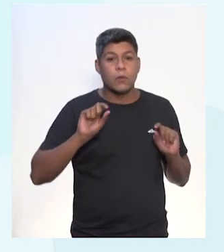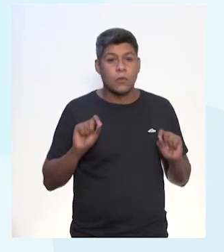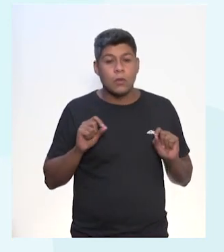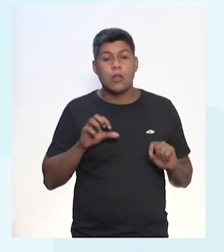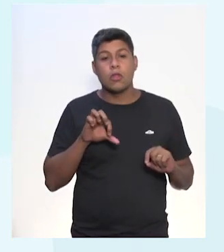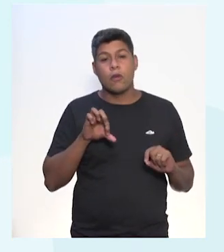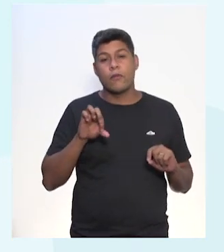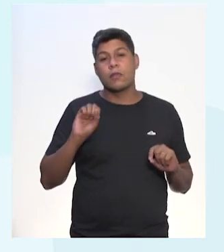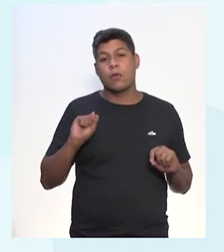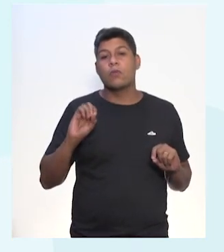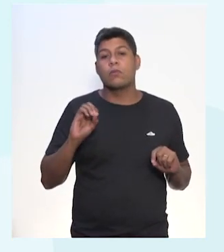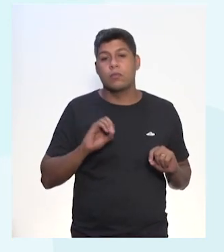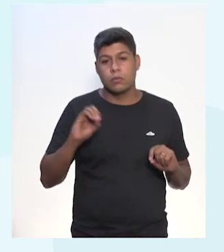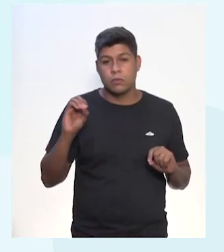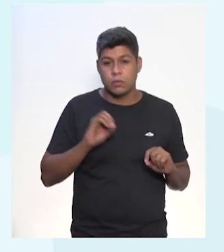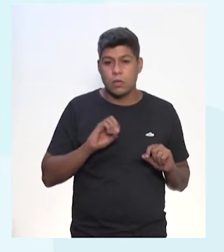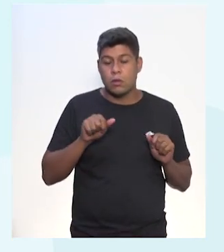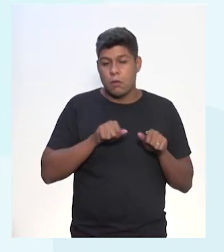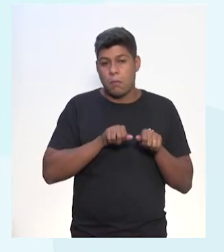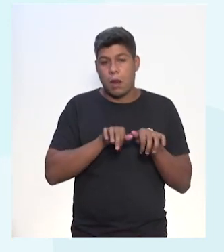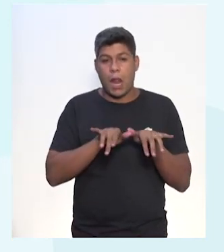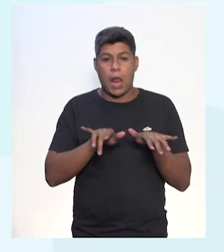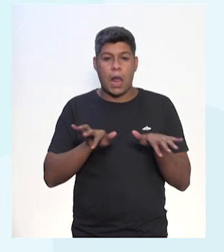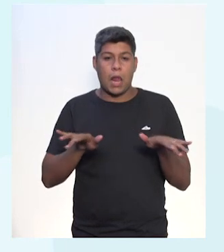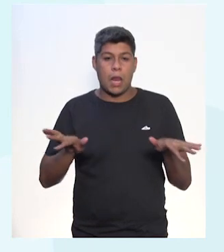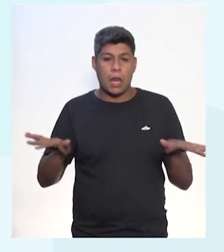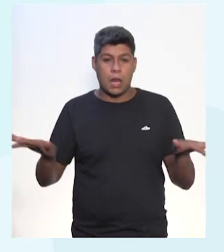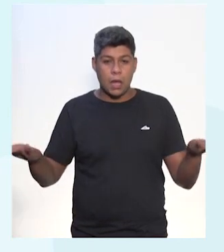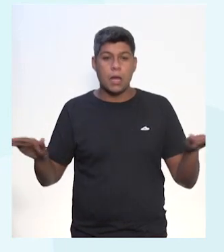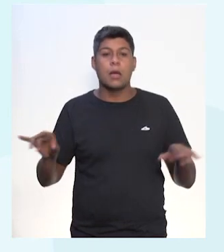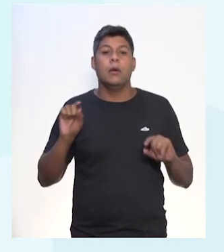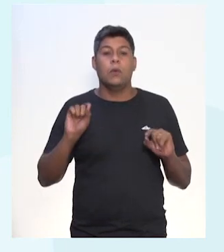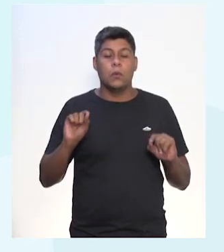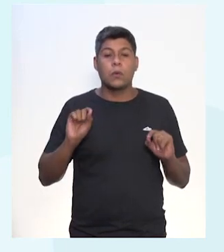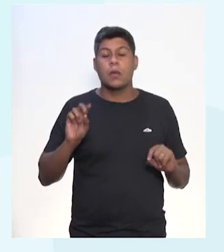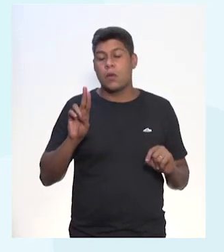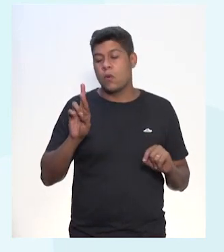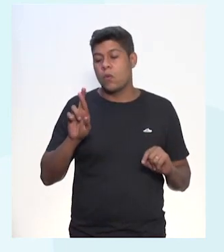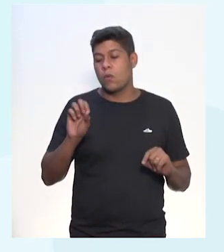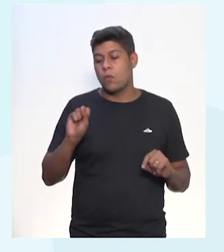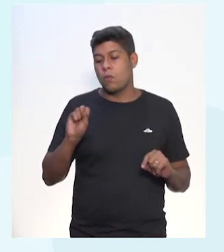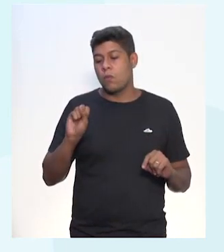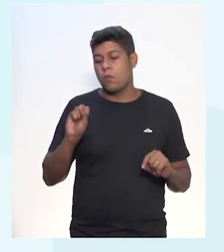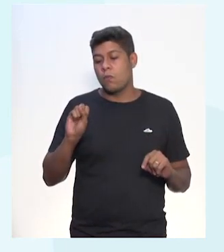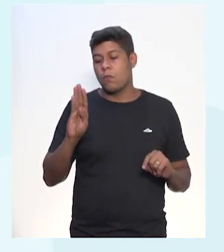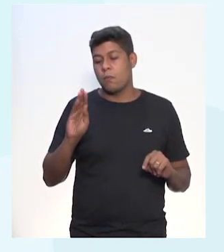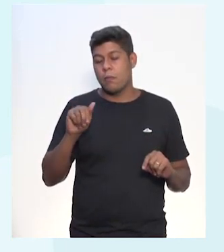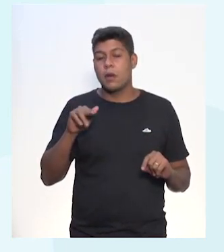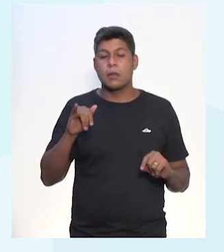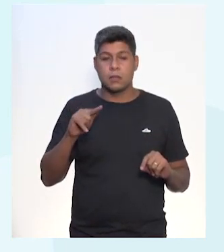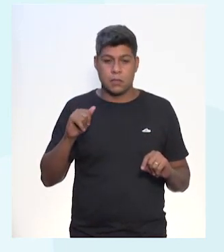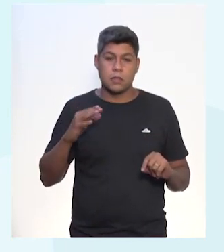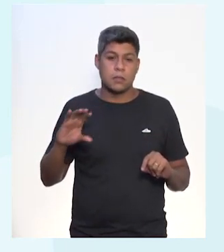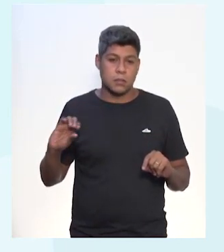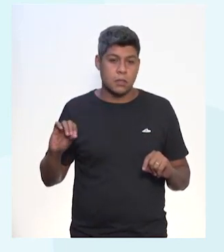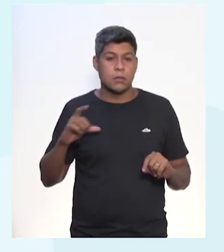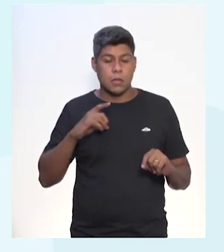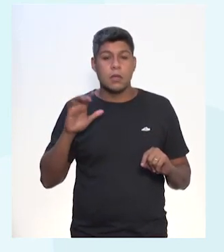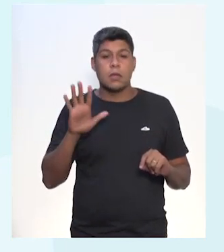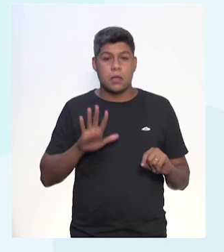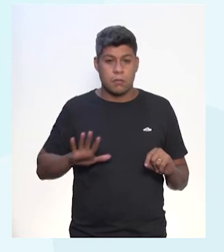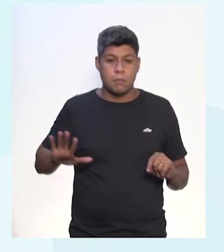de 98% aí de devastação do território para a urbanização do território. E, logicamente, uma